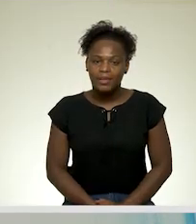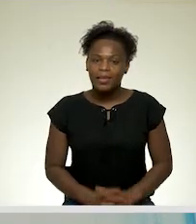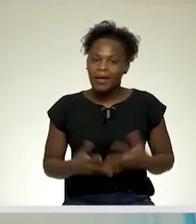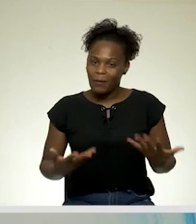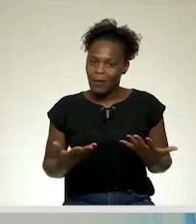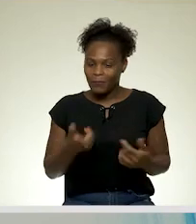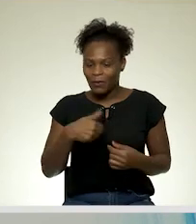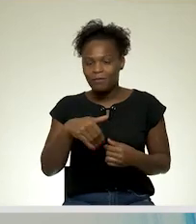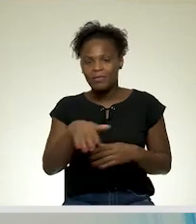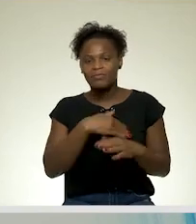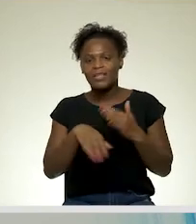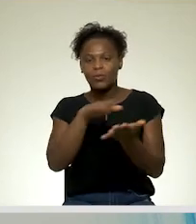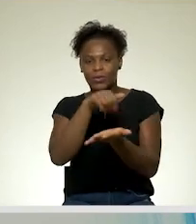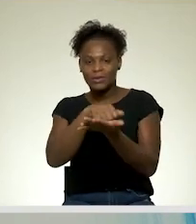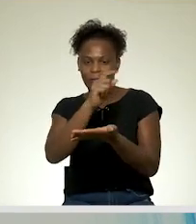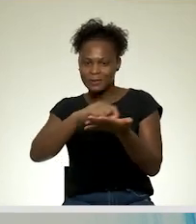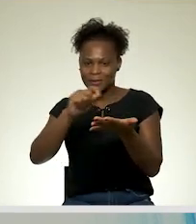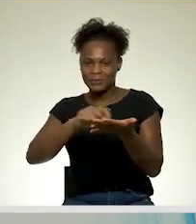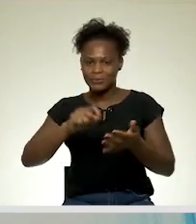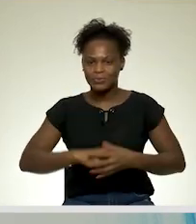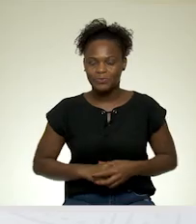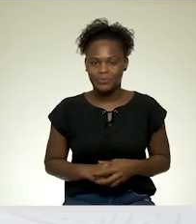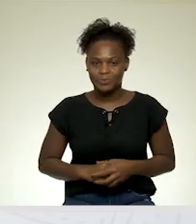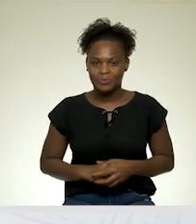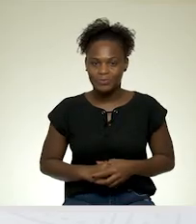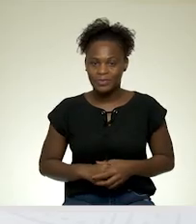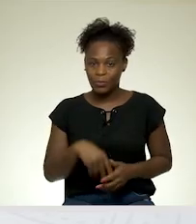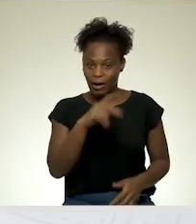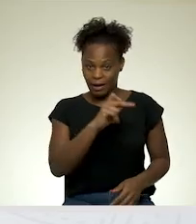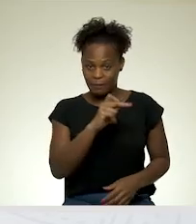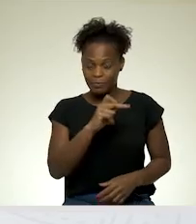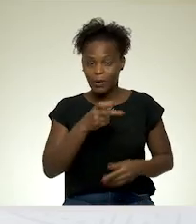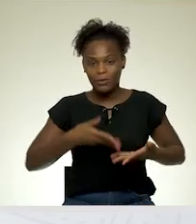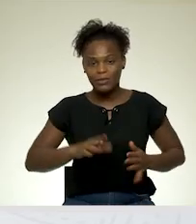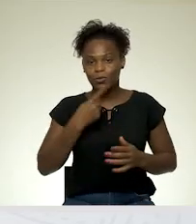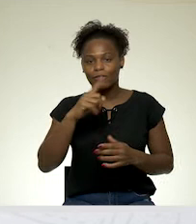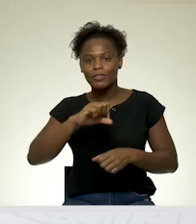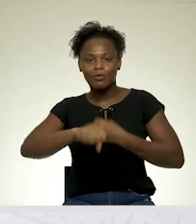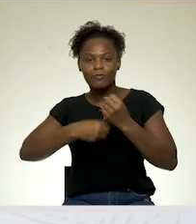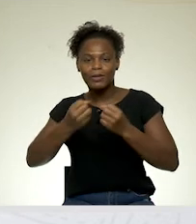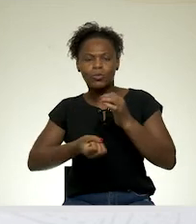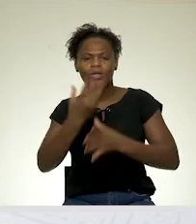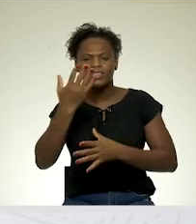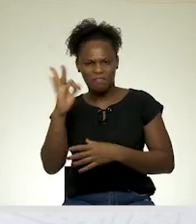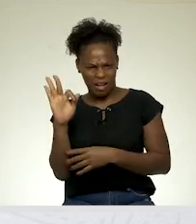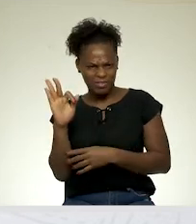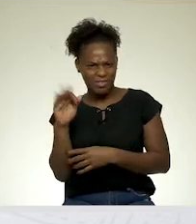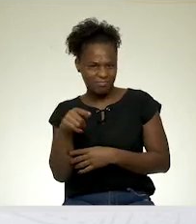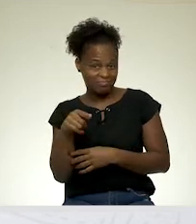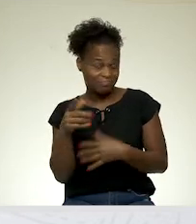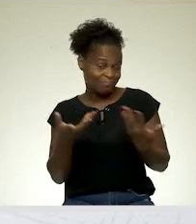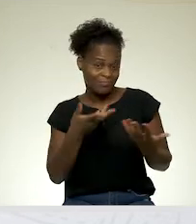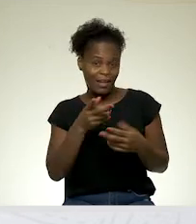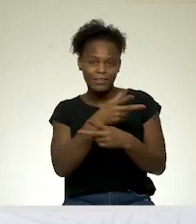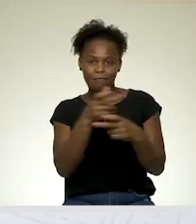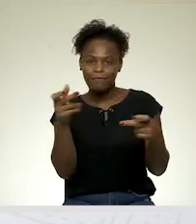Vamos passar agora à correção do exercício. A linha A. O Renascimento é um movimento que teve origem em França.